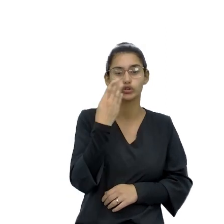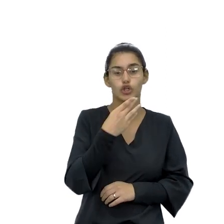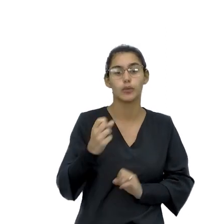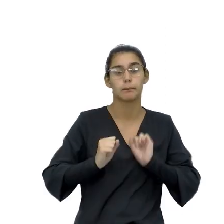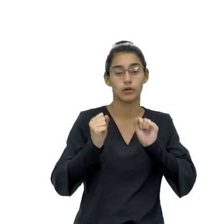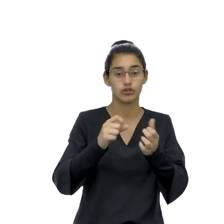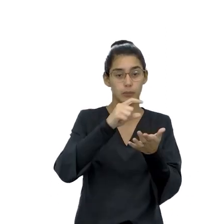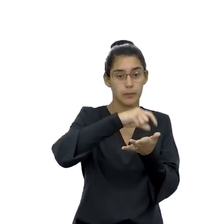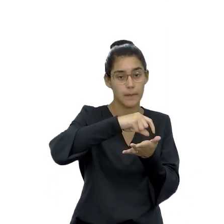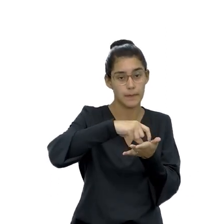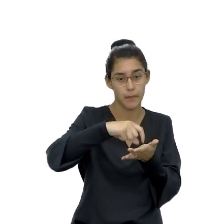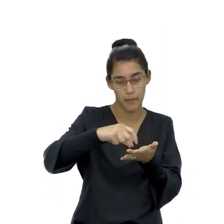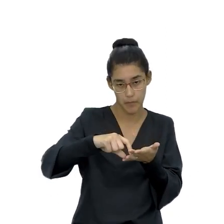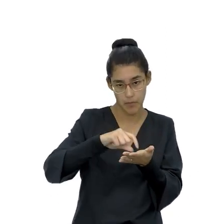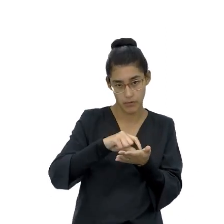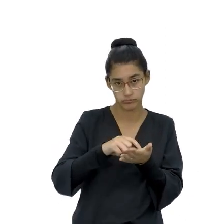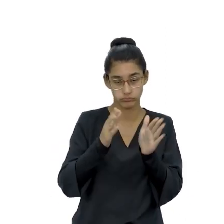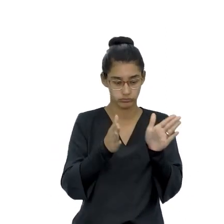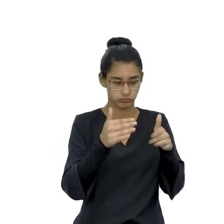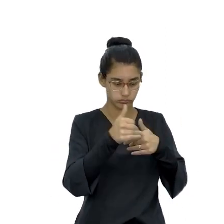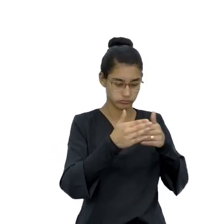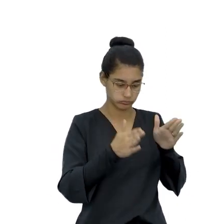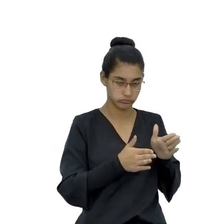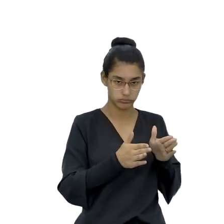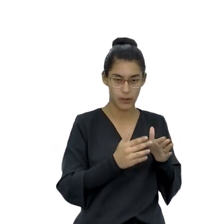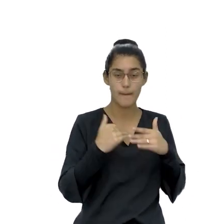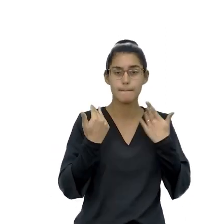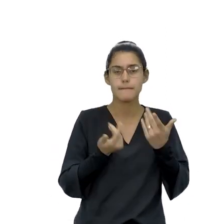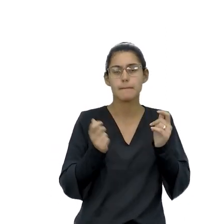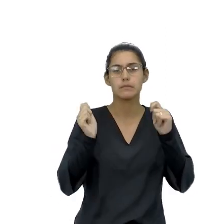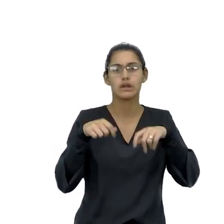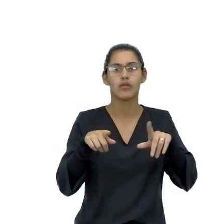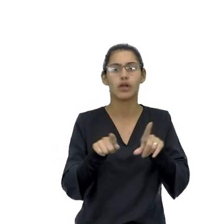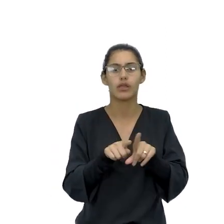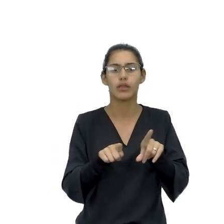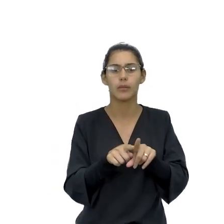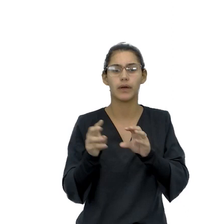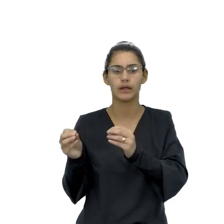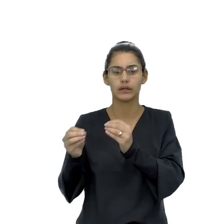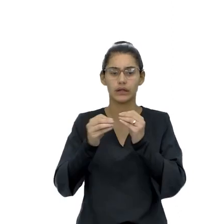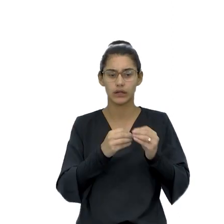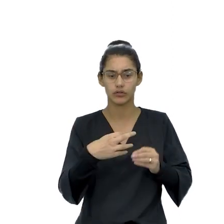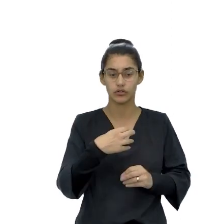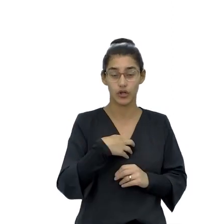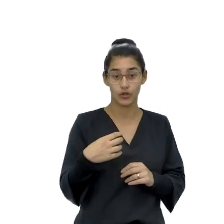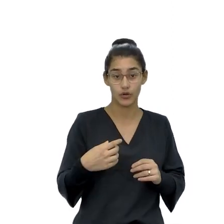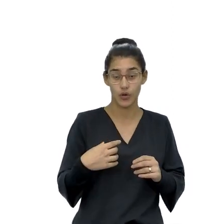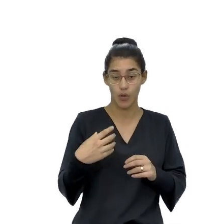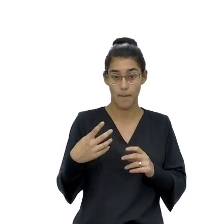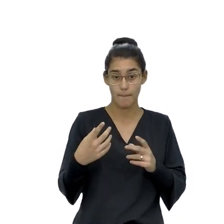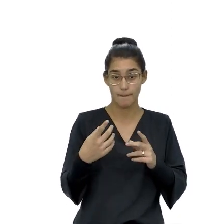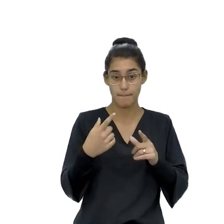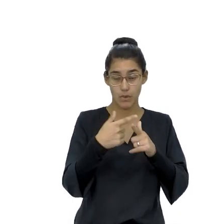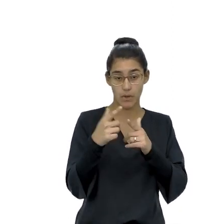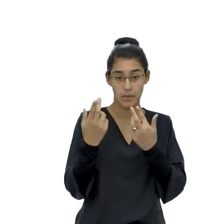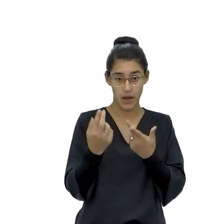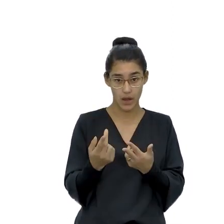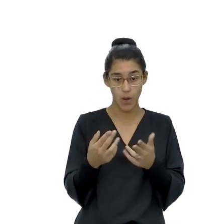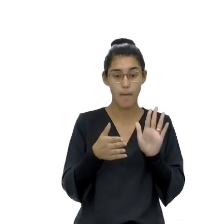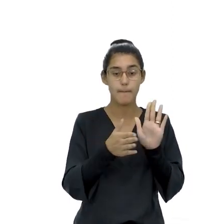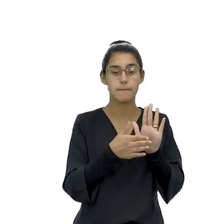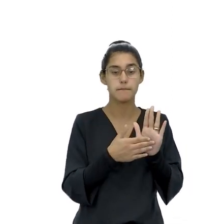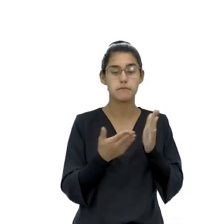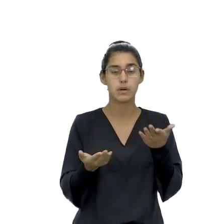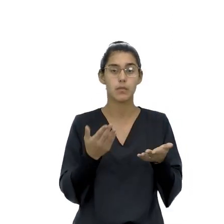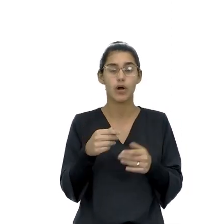se poderia acomodar nas caixas, ok? Mas é possível também trazer, a partir da mesma situação, problema, propor